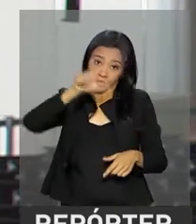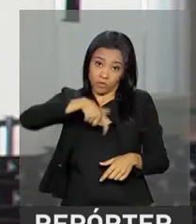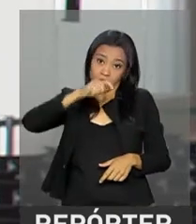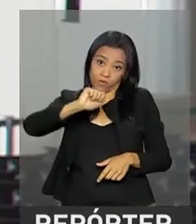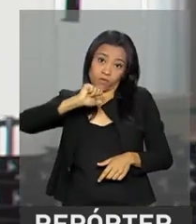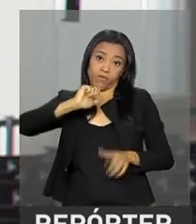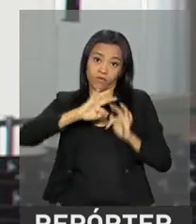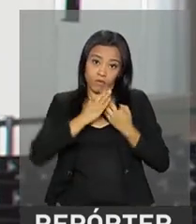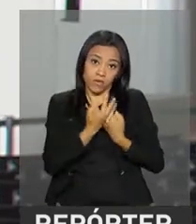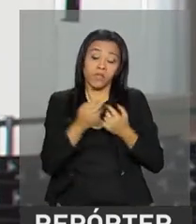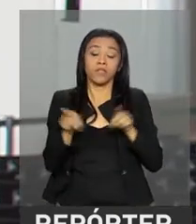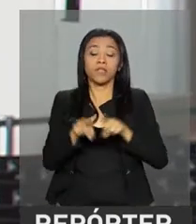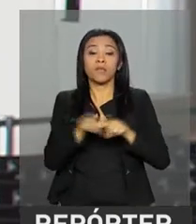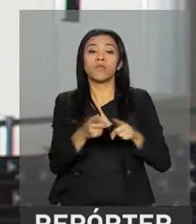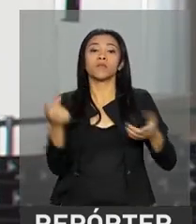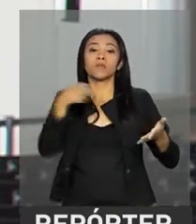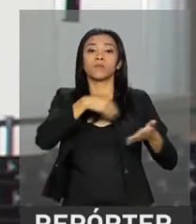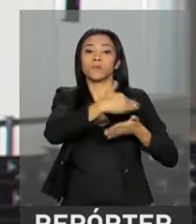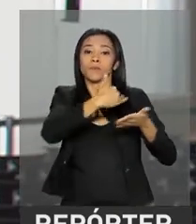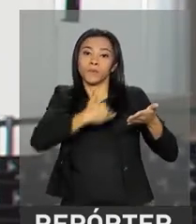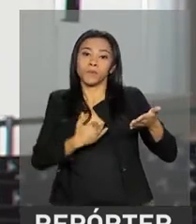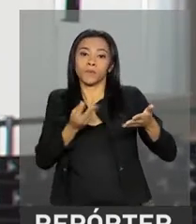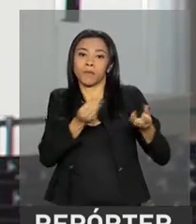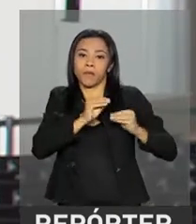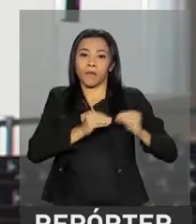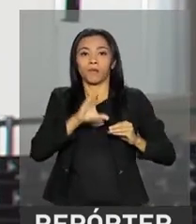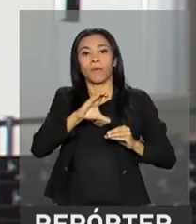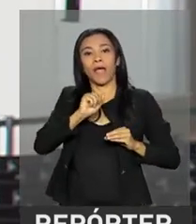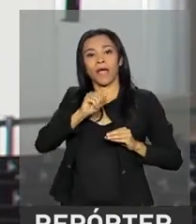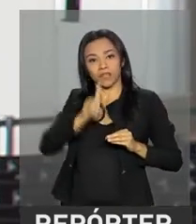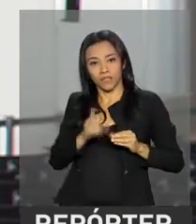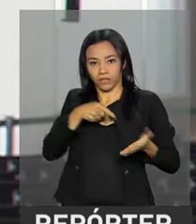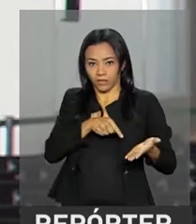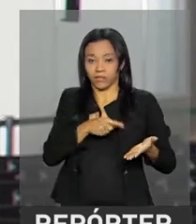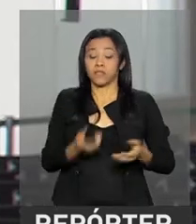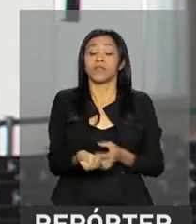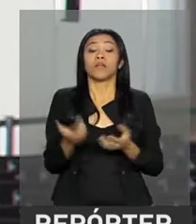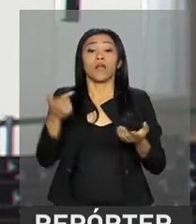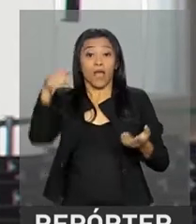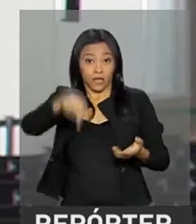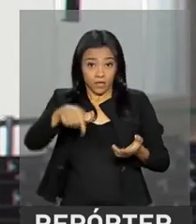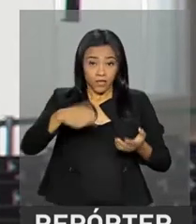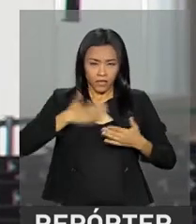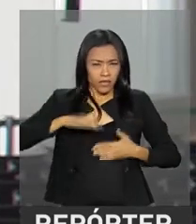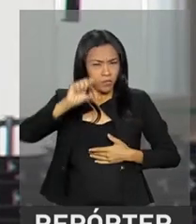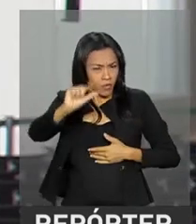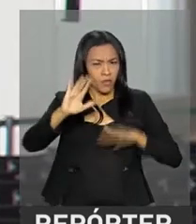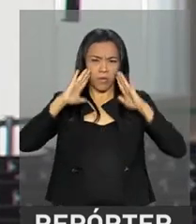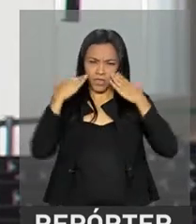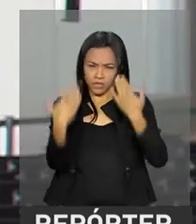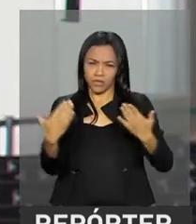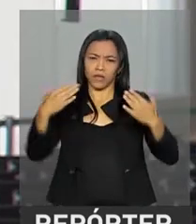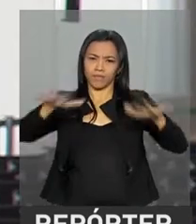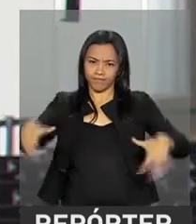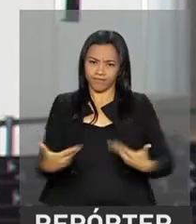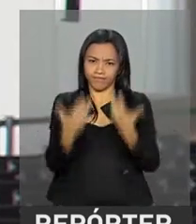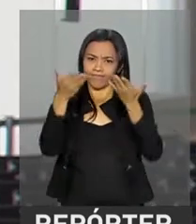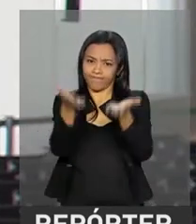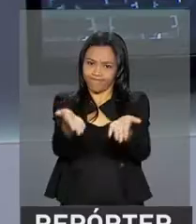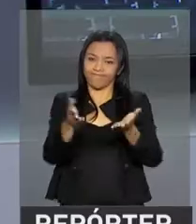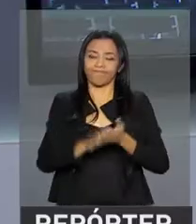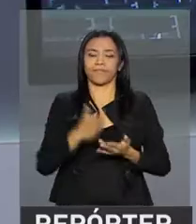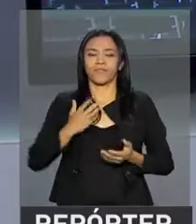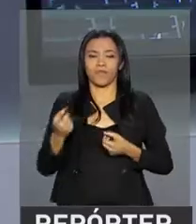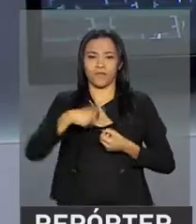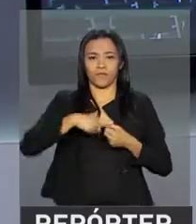como do cadastro único a tv nbr transmite ao vivo essa cerimônia daqui a pouco às 11 horas da manhã o voto você